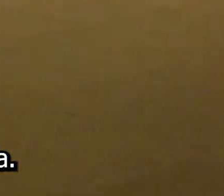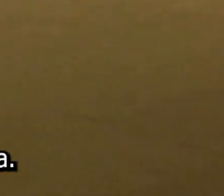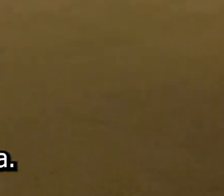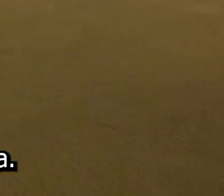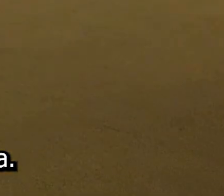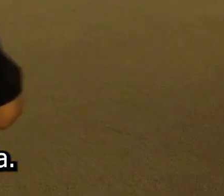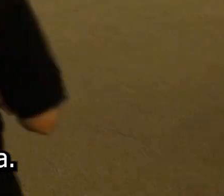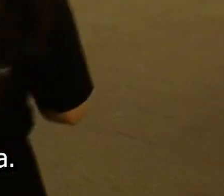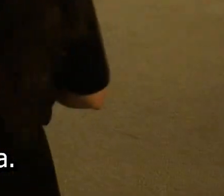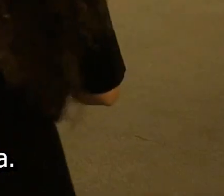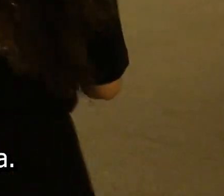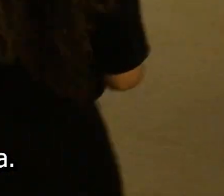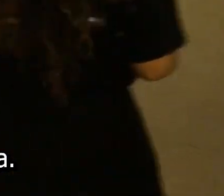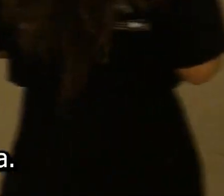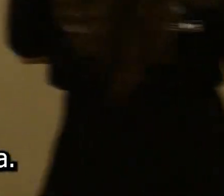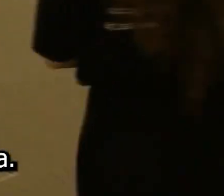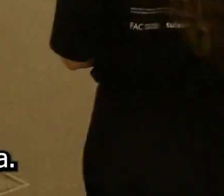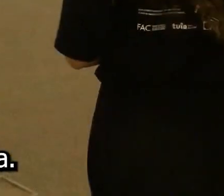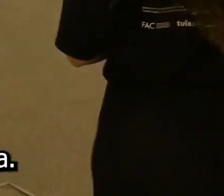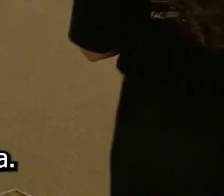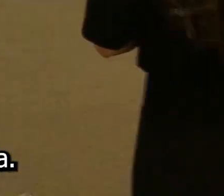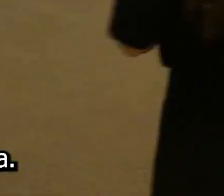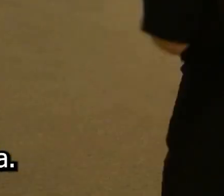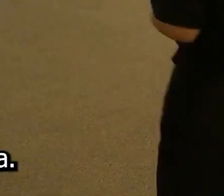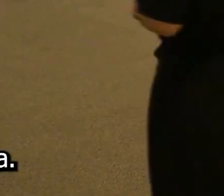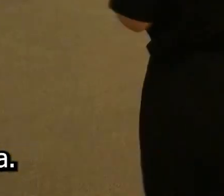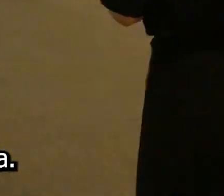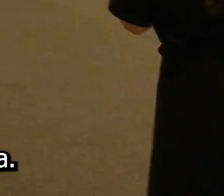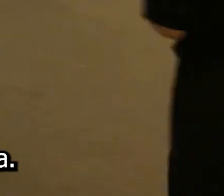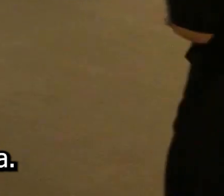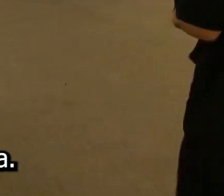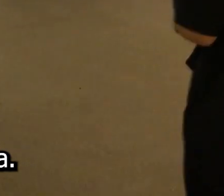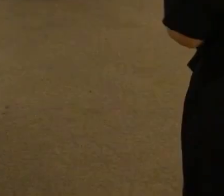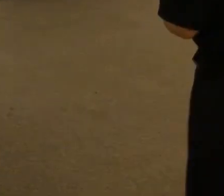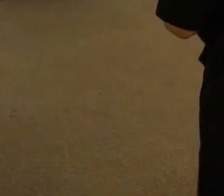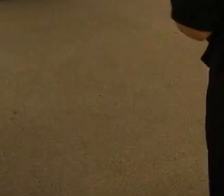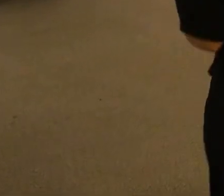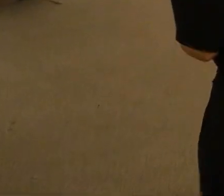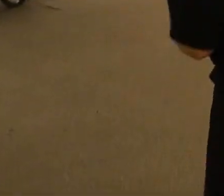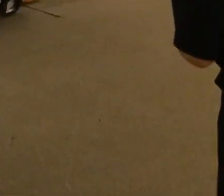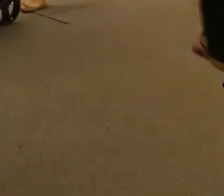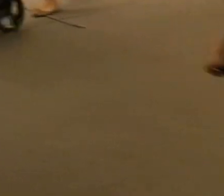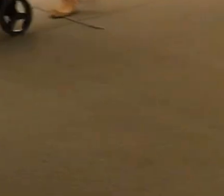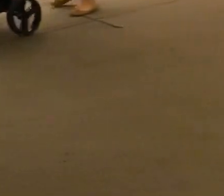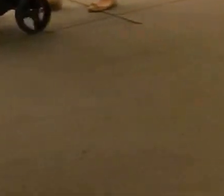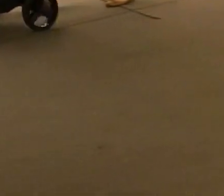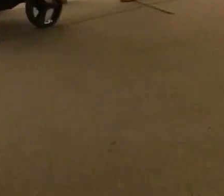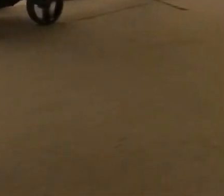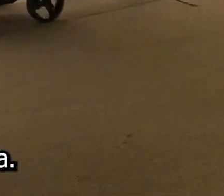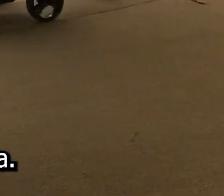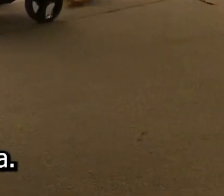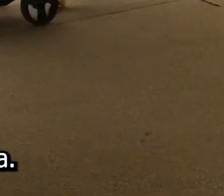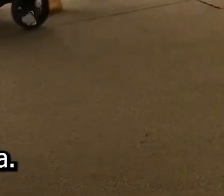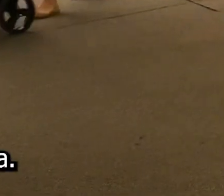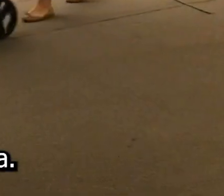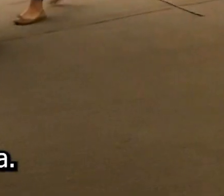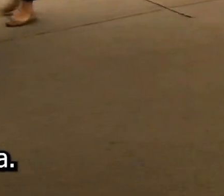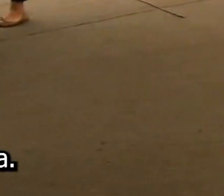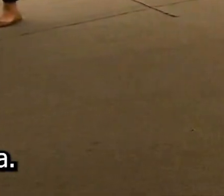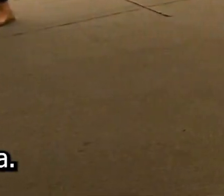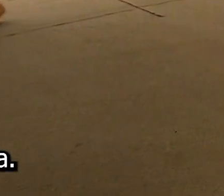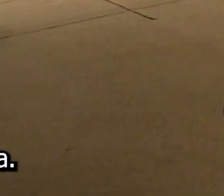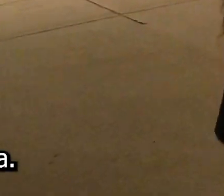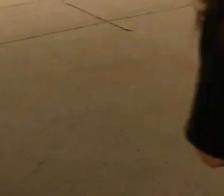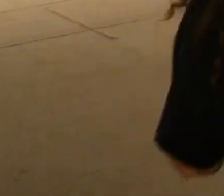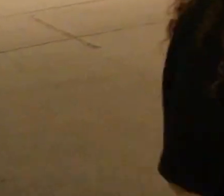no rabuxi, olha a cobra salamandra é uma cobra de balia, pisar no meio, quebra se pisar no rabuxi, pisar no meio, pisar no meio, pisar no meio, quebra se